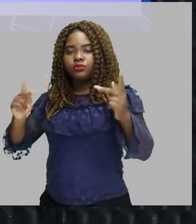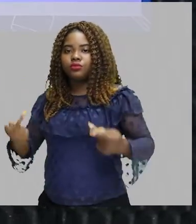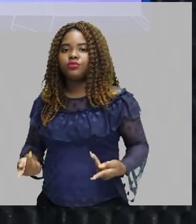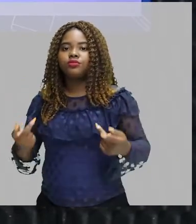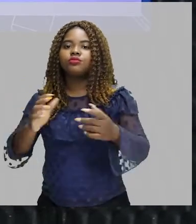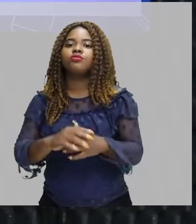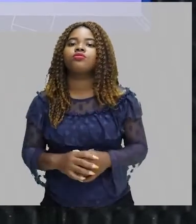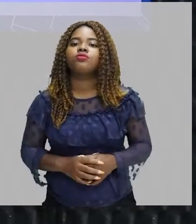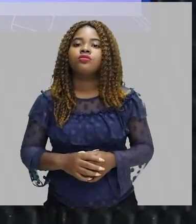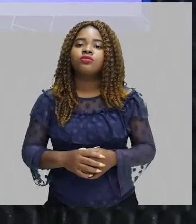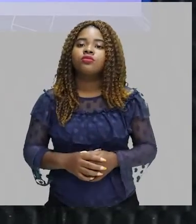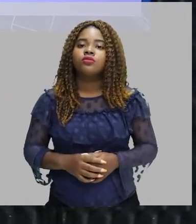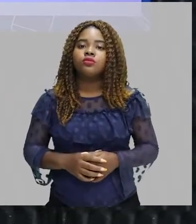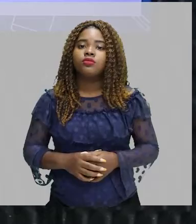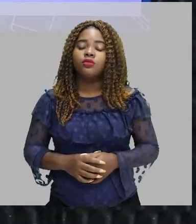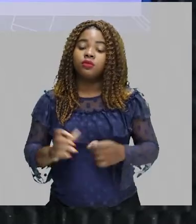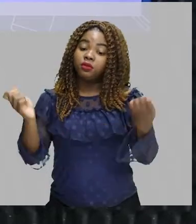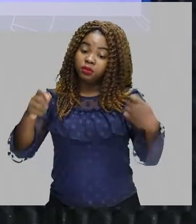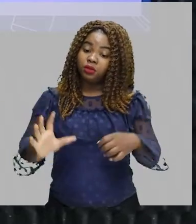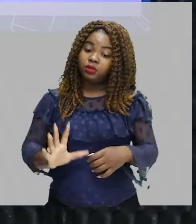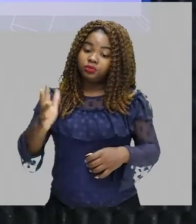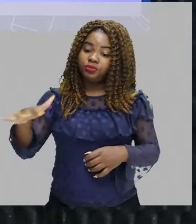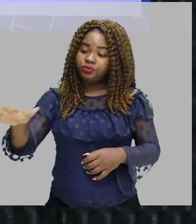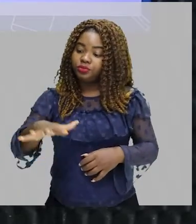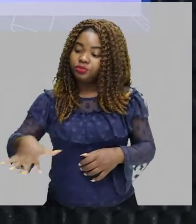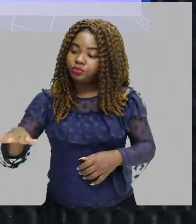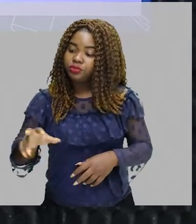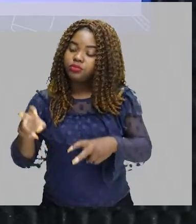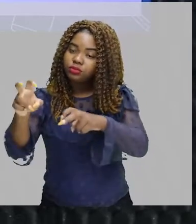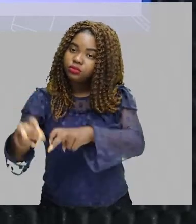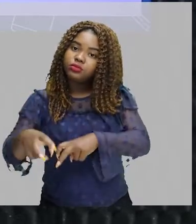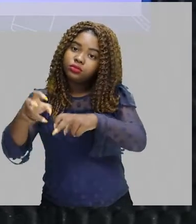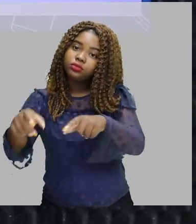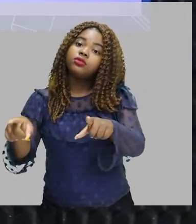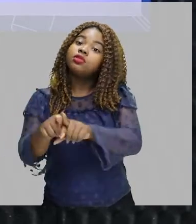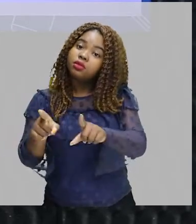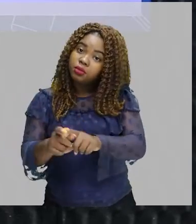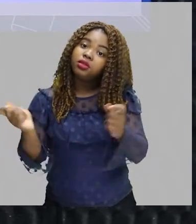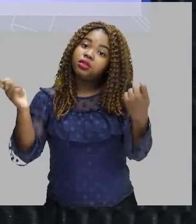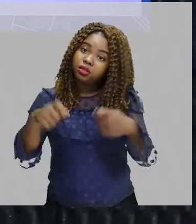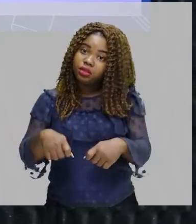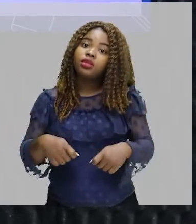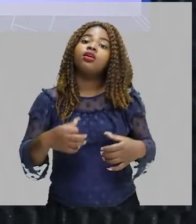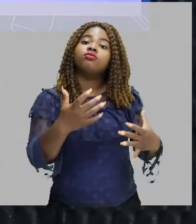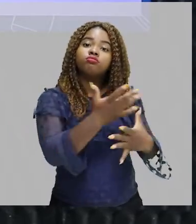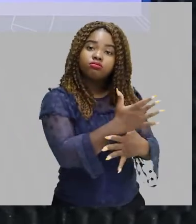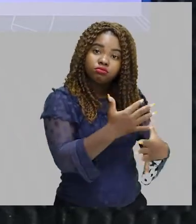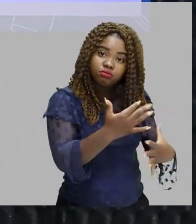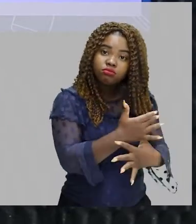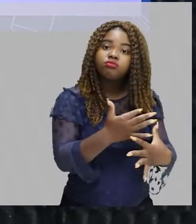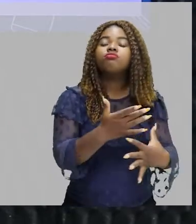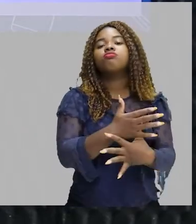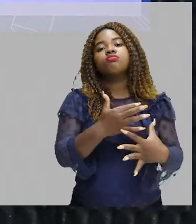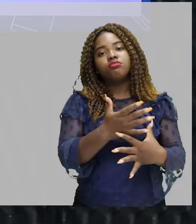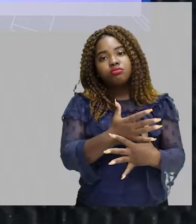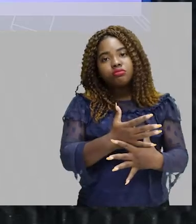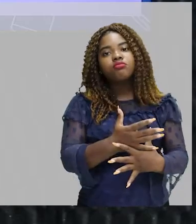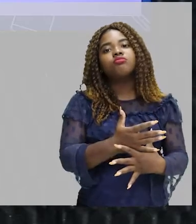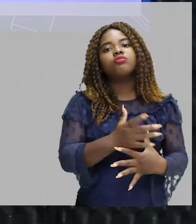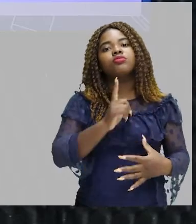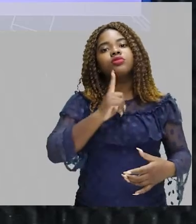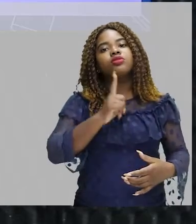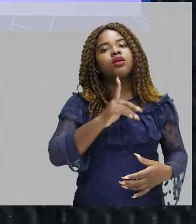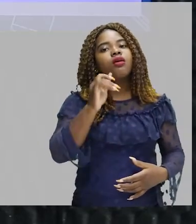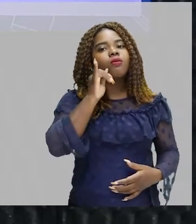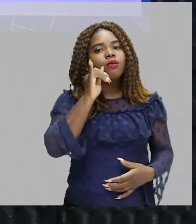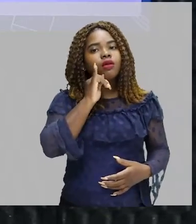pode acontecer tanto no espaço rural, com a mecanização agrícola, como também no espaço urbano, tá, galera? Quando tu tem, por